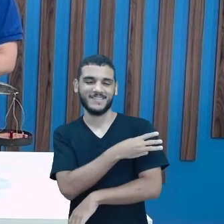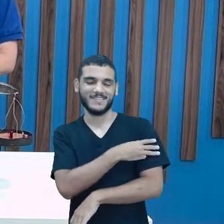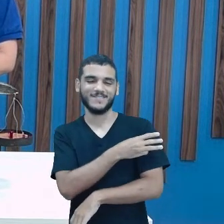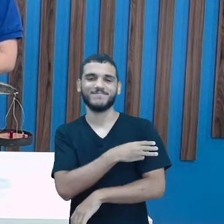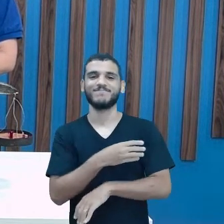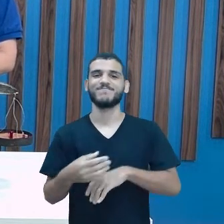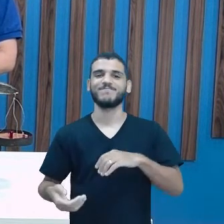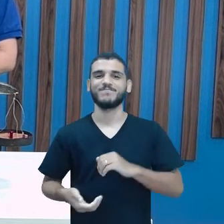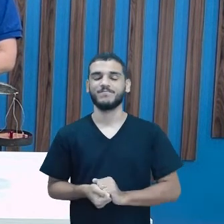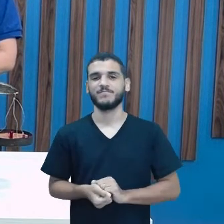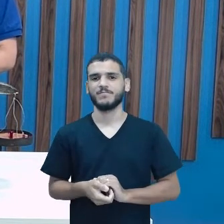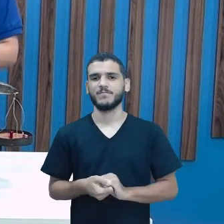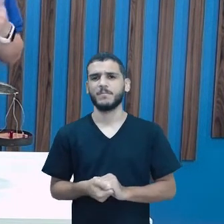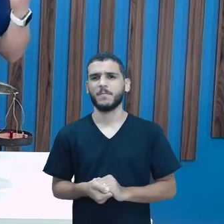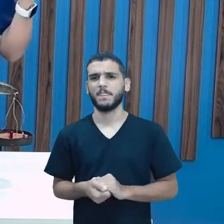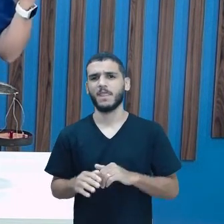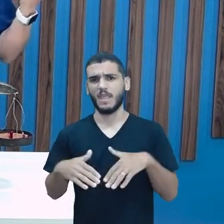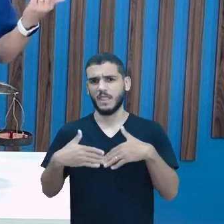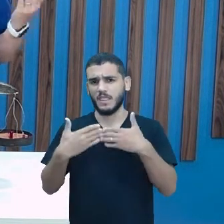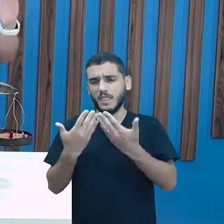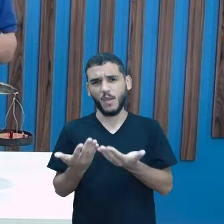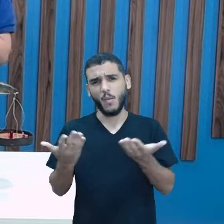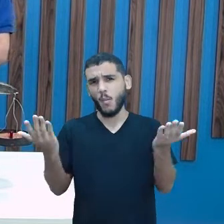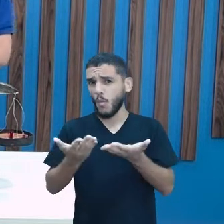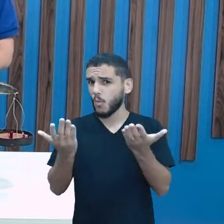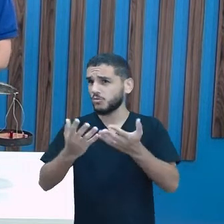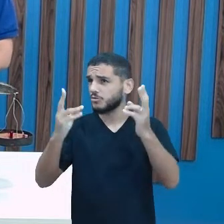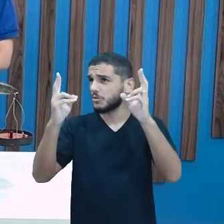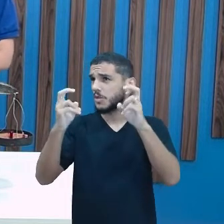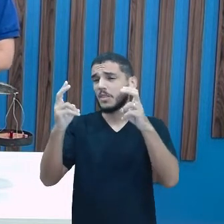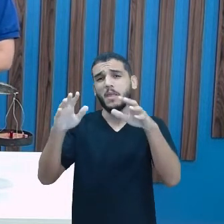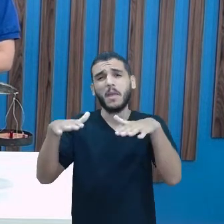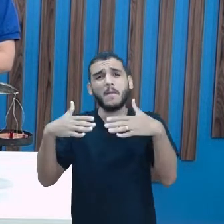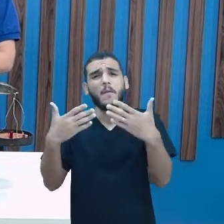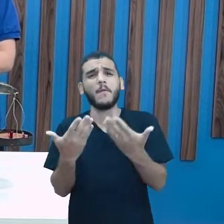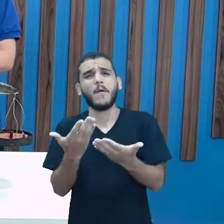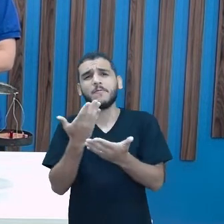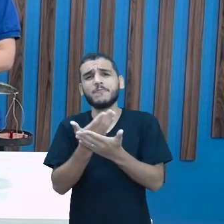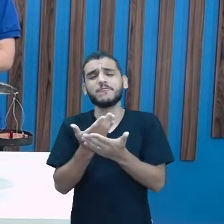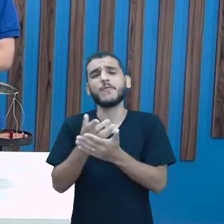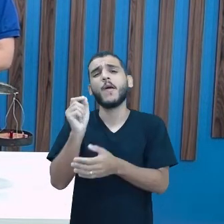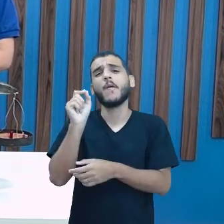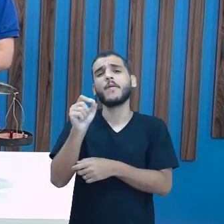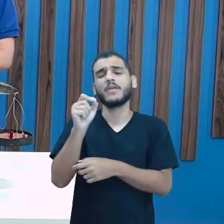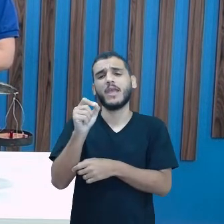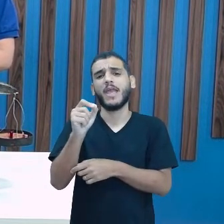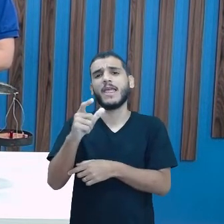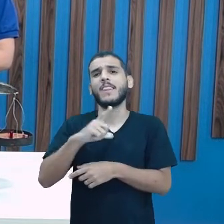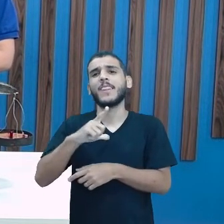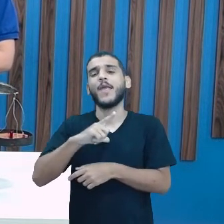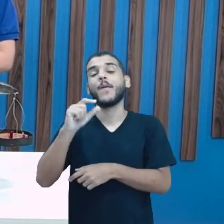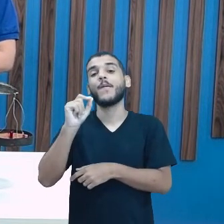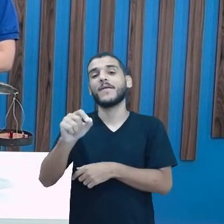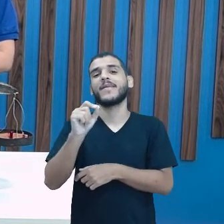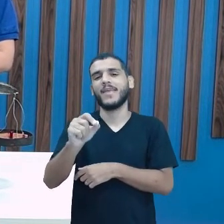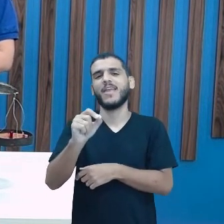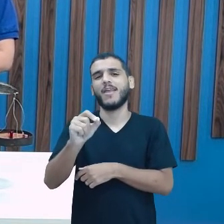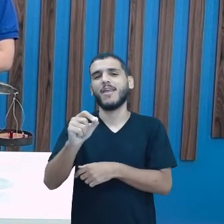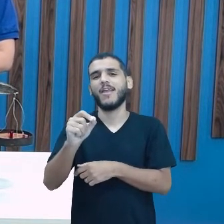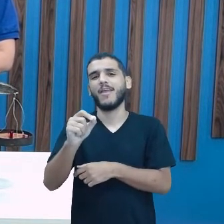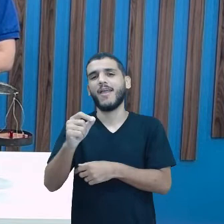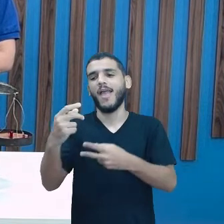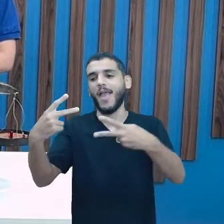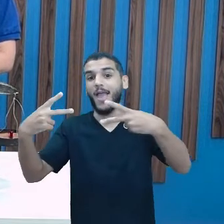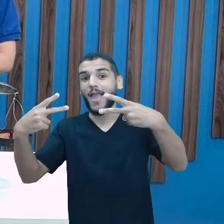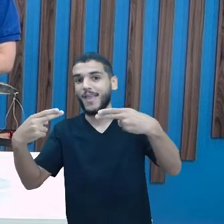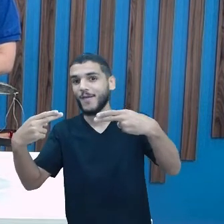anos. E aí, o que vamos ver na aula de hoje? Iremos falar sobre relação de igualdade.